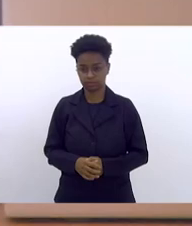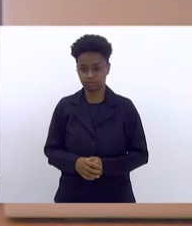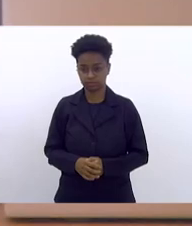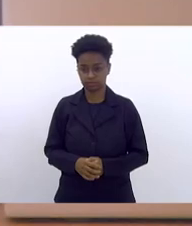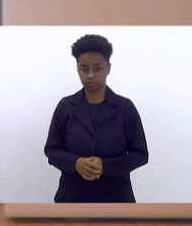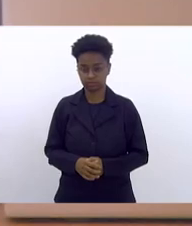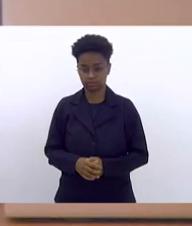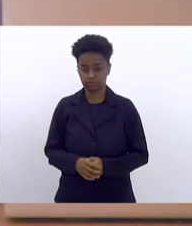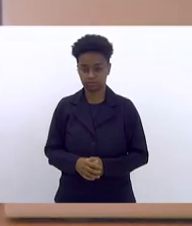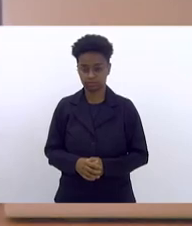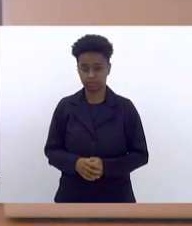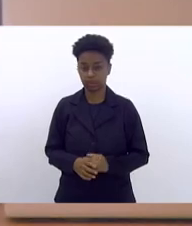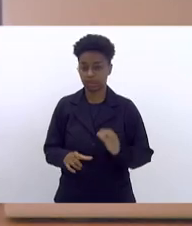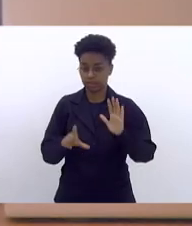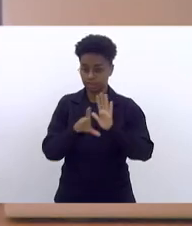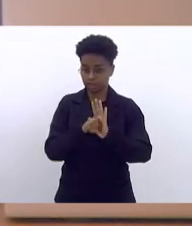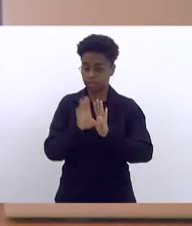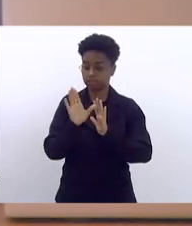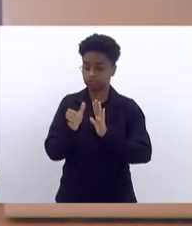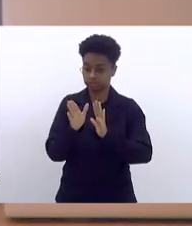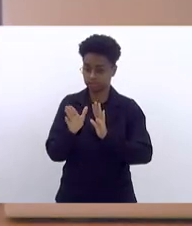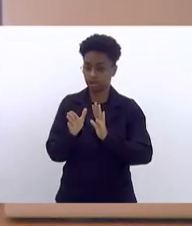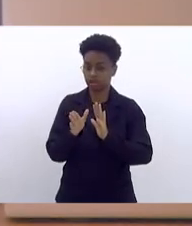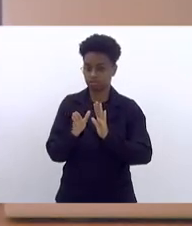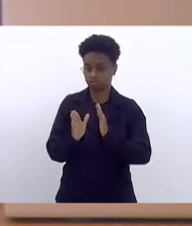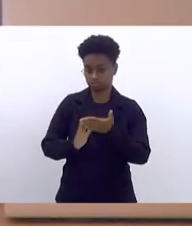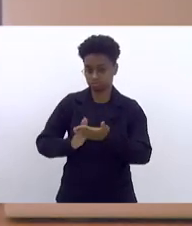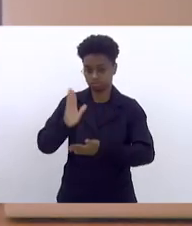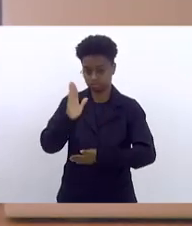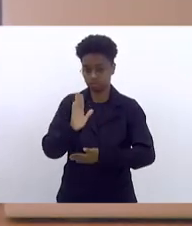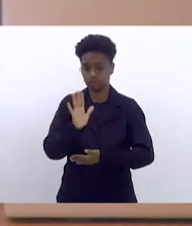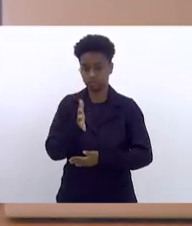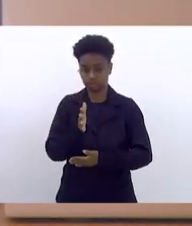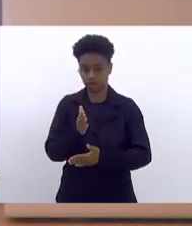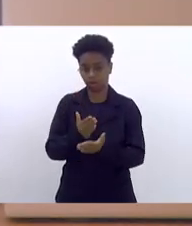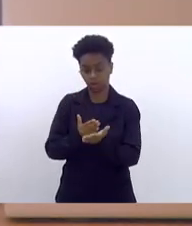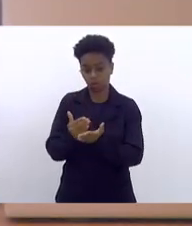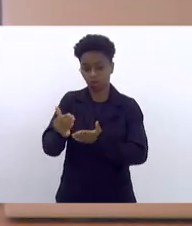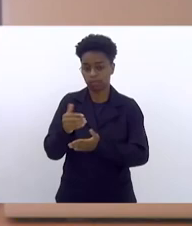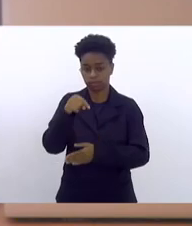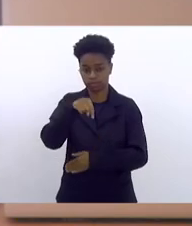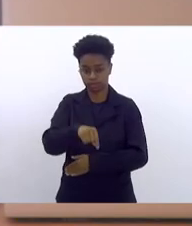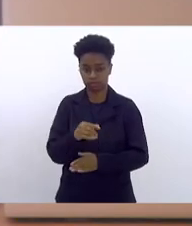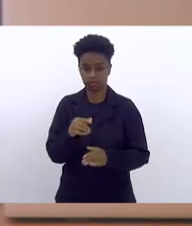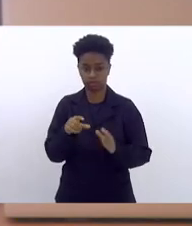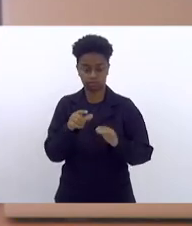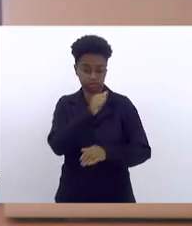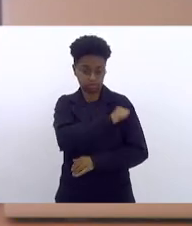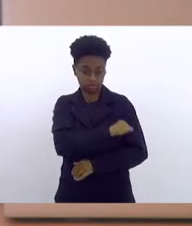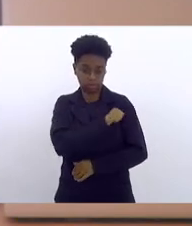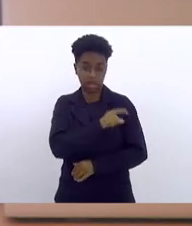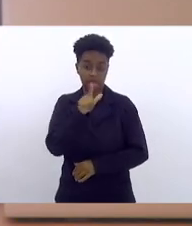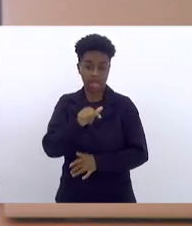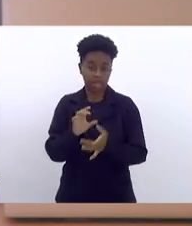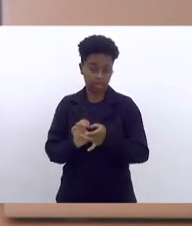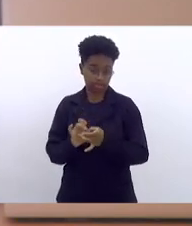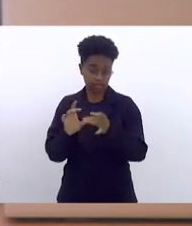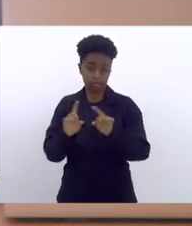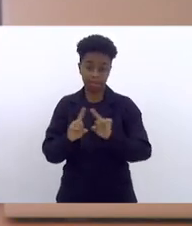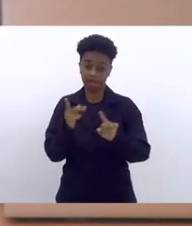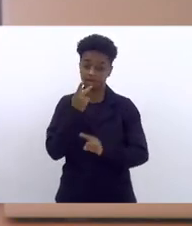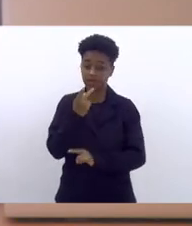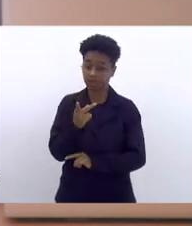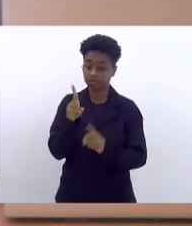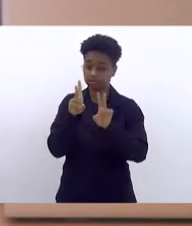uma lei já está em vigor no nosso estado que é autorizativo mas dispõe sob